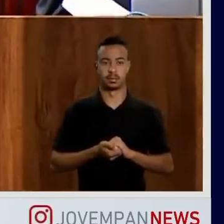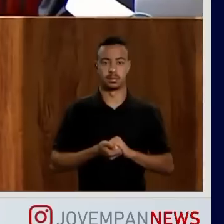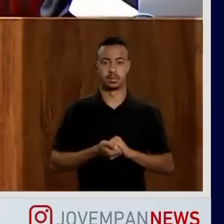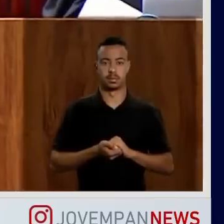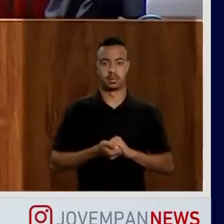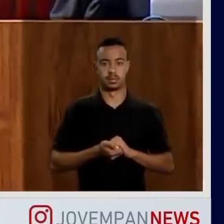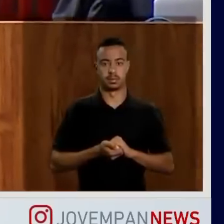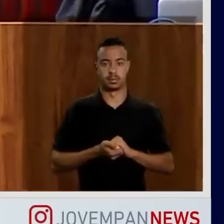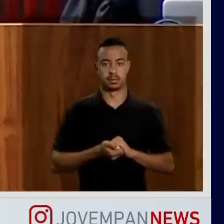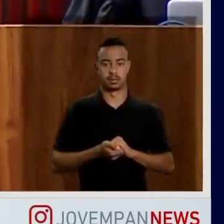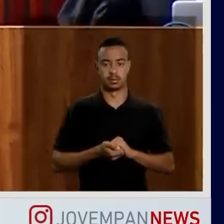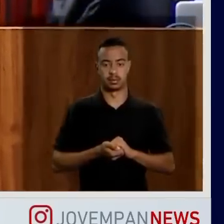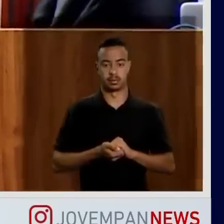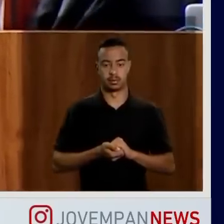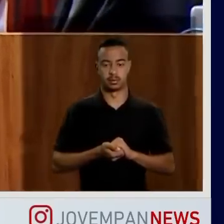Alexandre de Moraes não é isso.